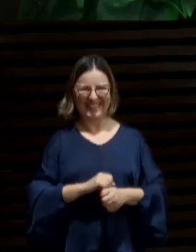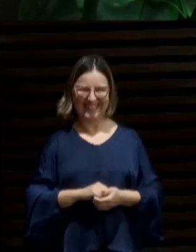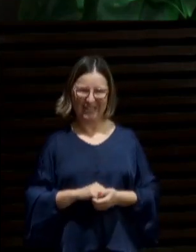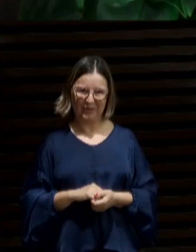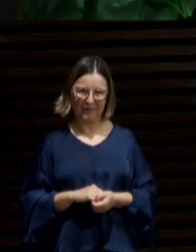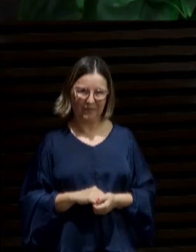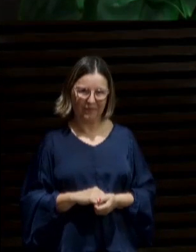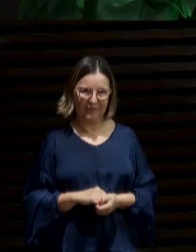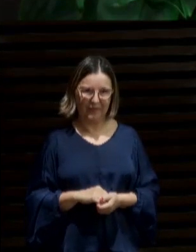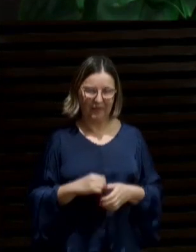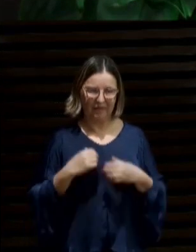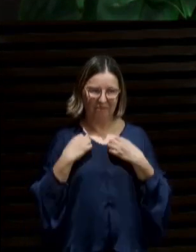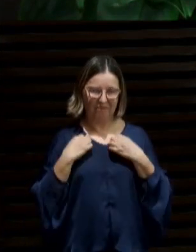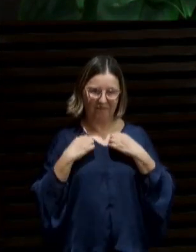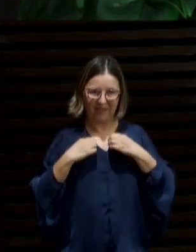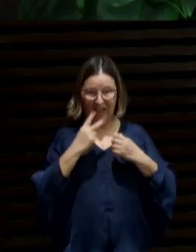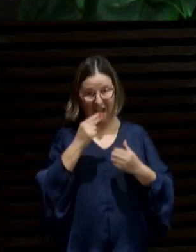não terminar o livro de João.